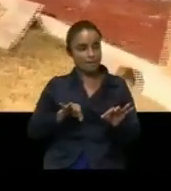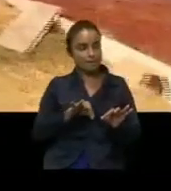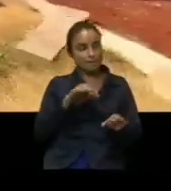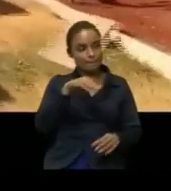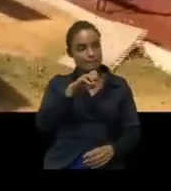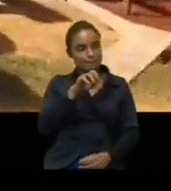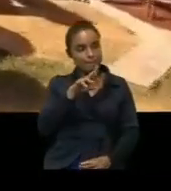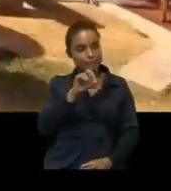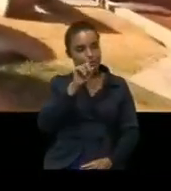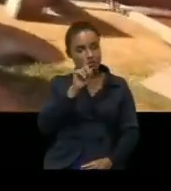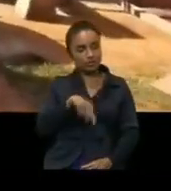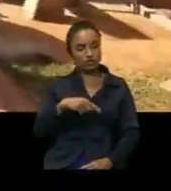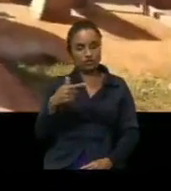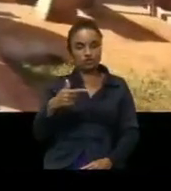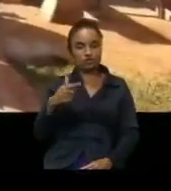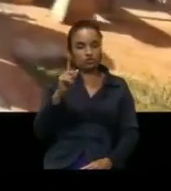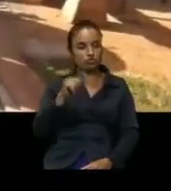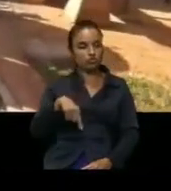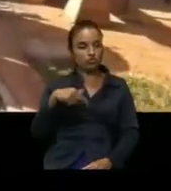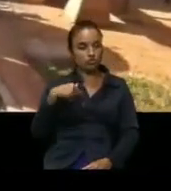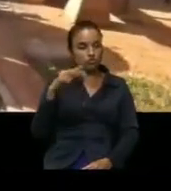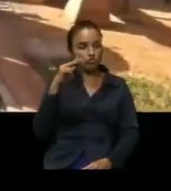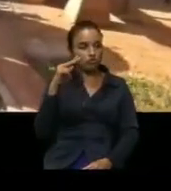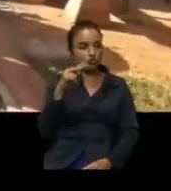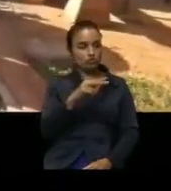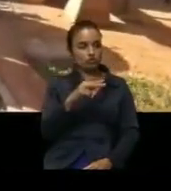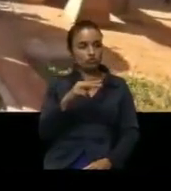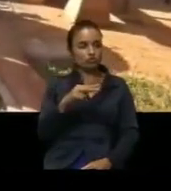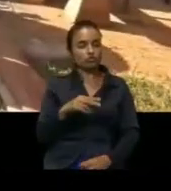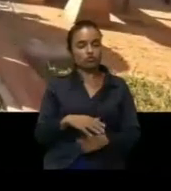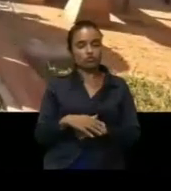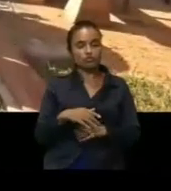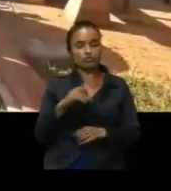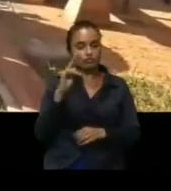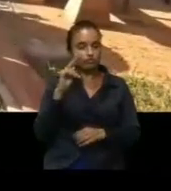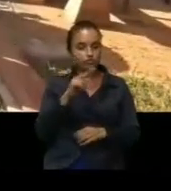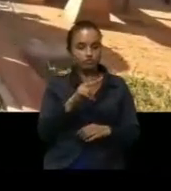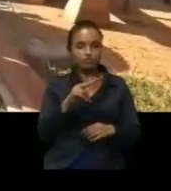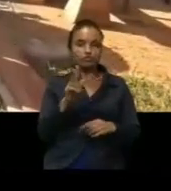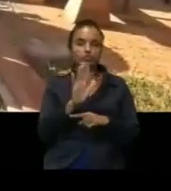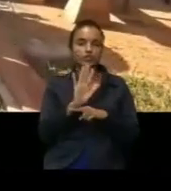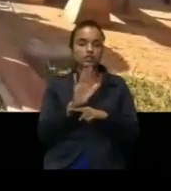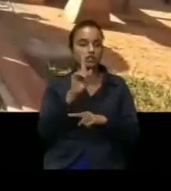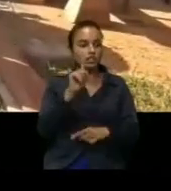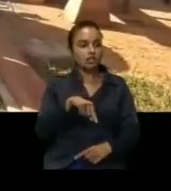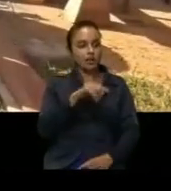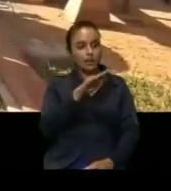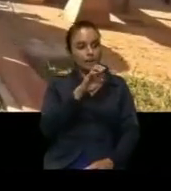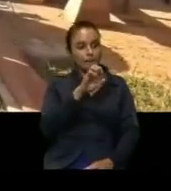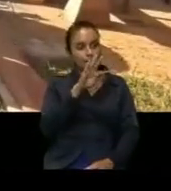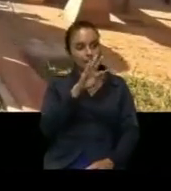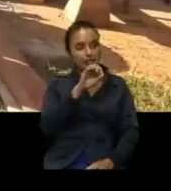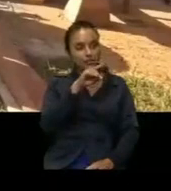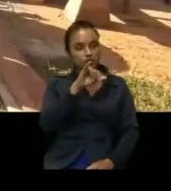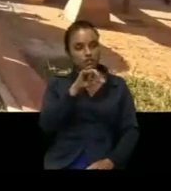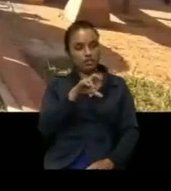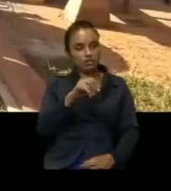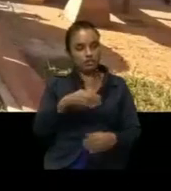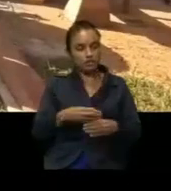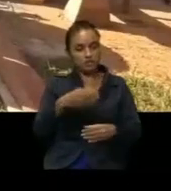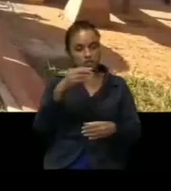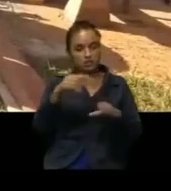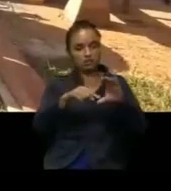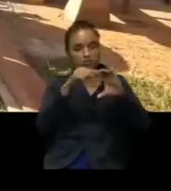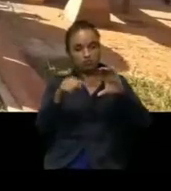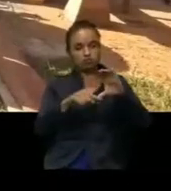Então agora, ó, se puder pausar o vídeo, olha ali no vídeo, a gente vê uma betoneira, certo? A